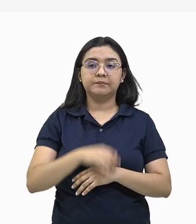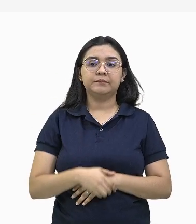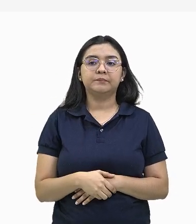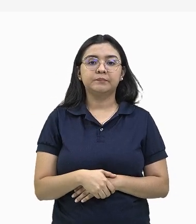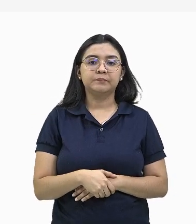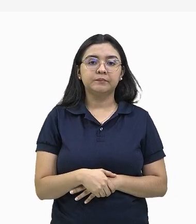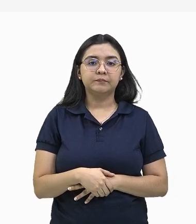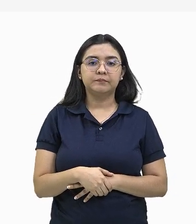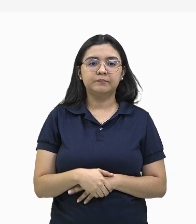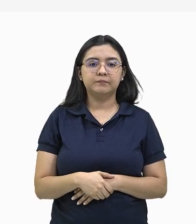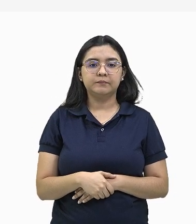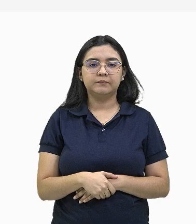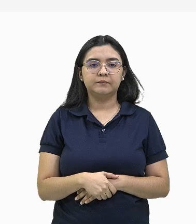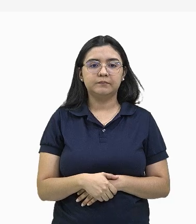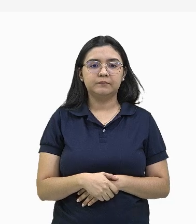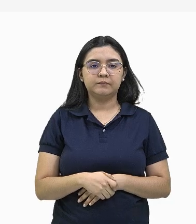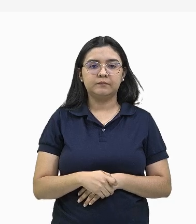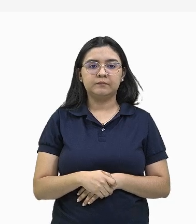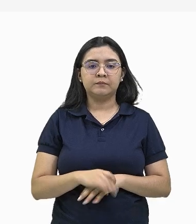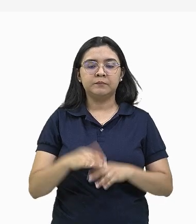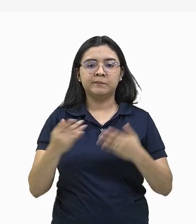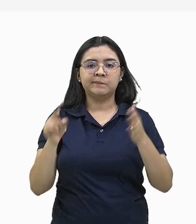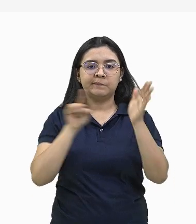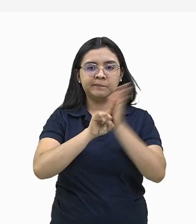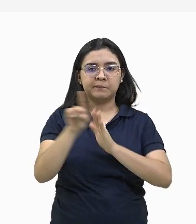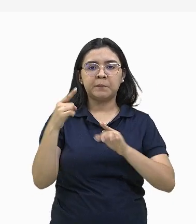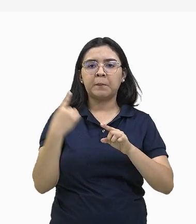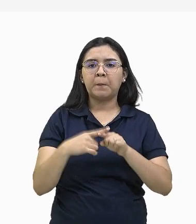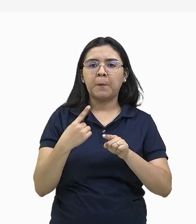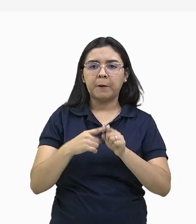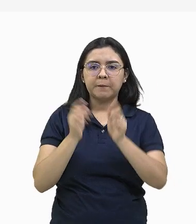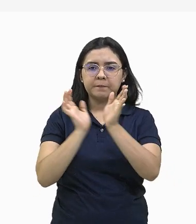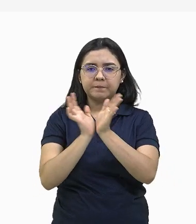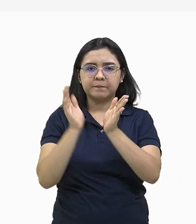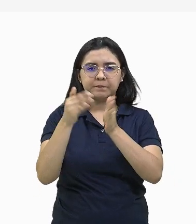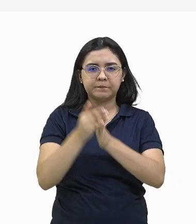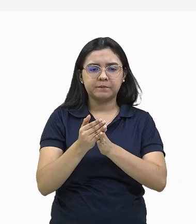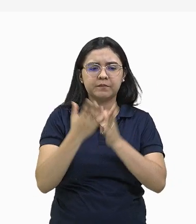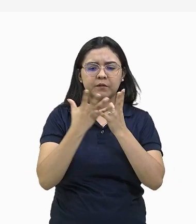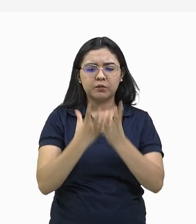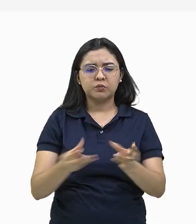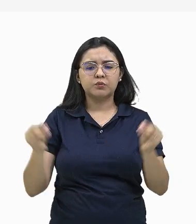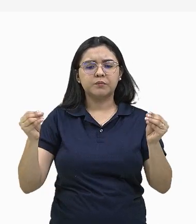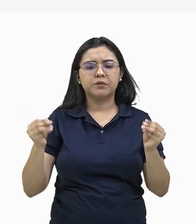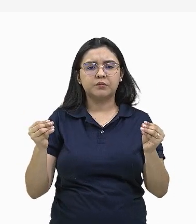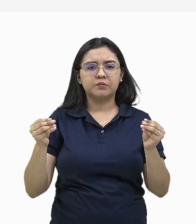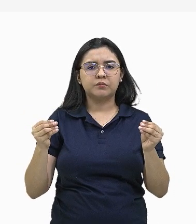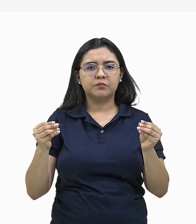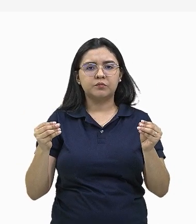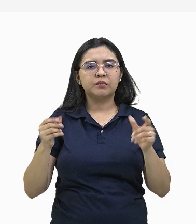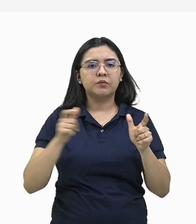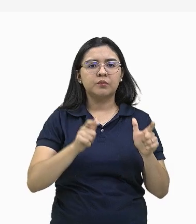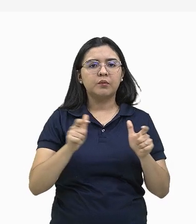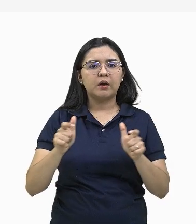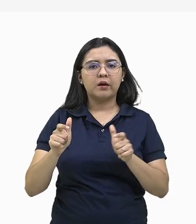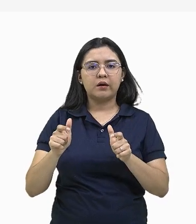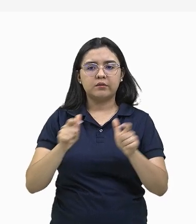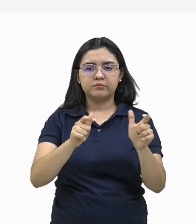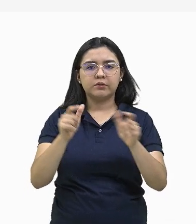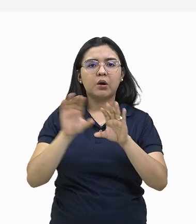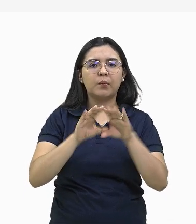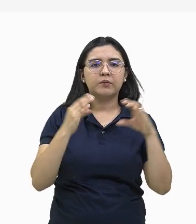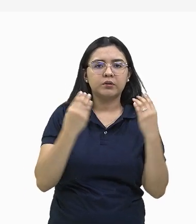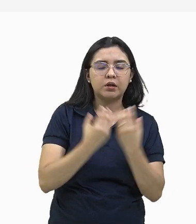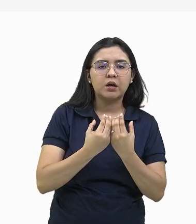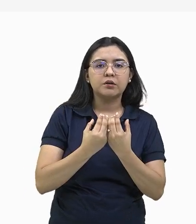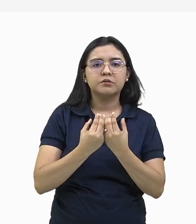nós fazermos a pergunta, né? Por que o tambaqui está sumindo em uma determinada localidade, uma determinada comunidade,